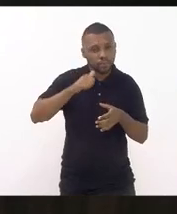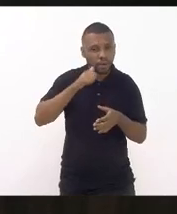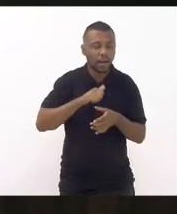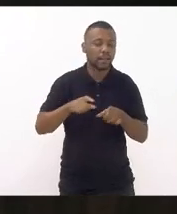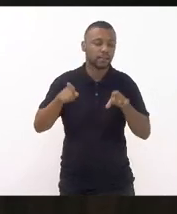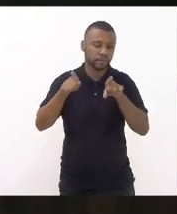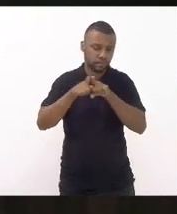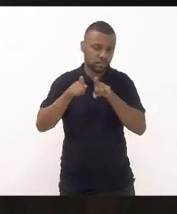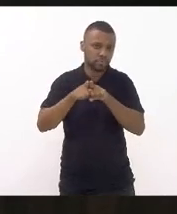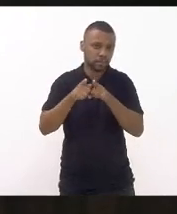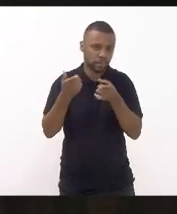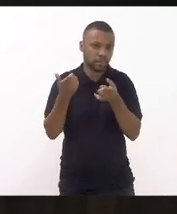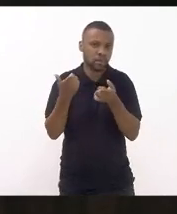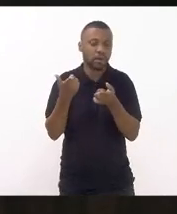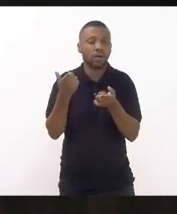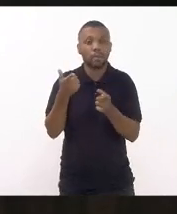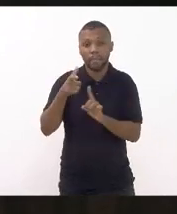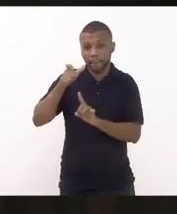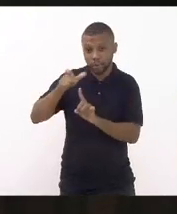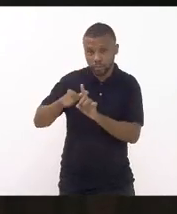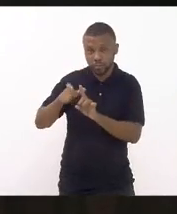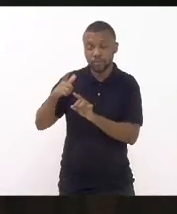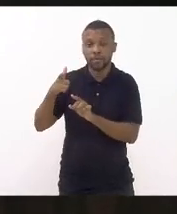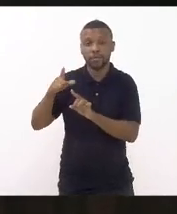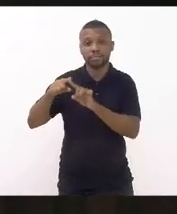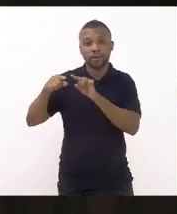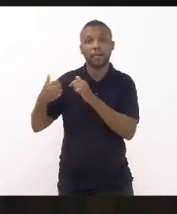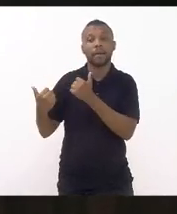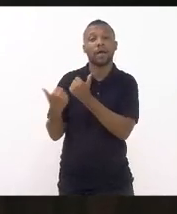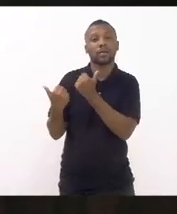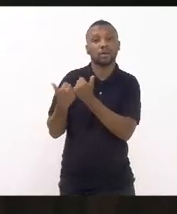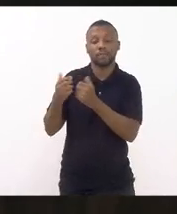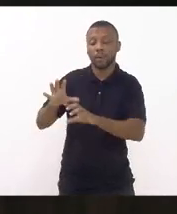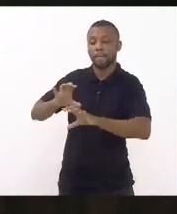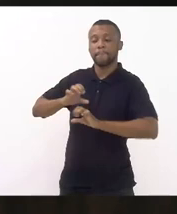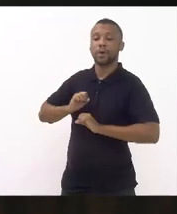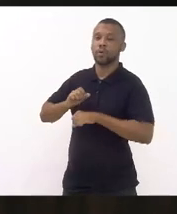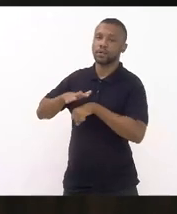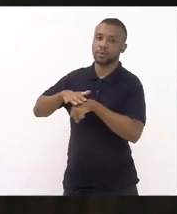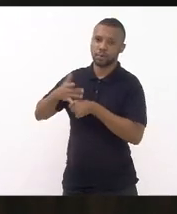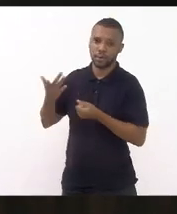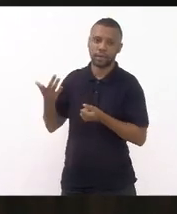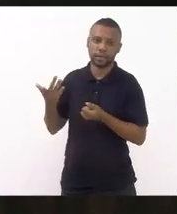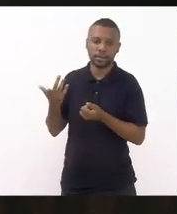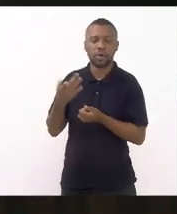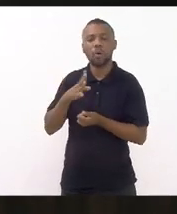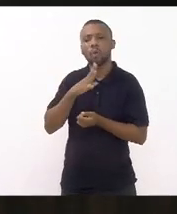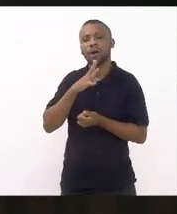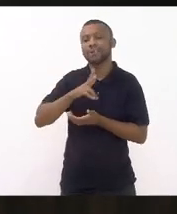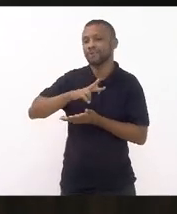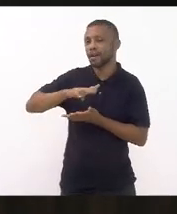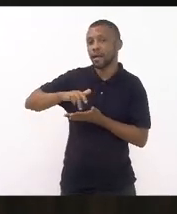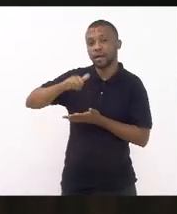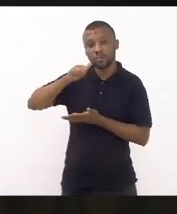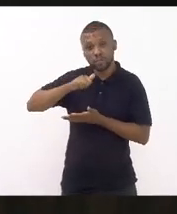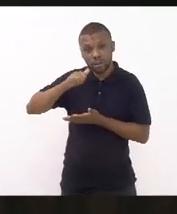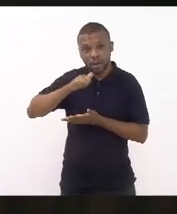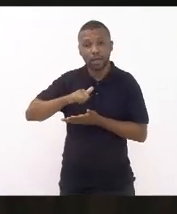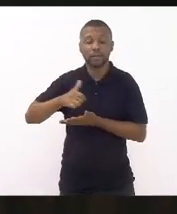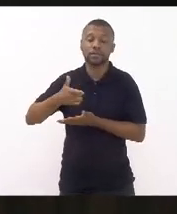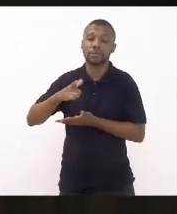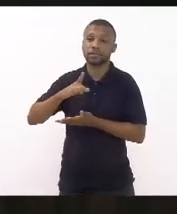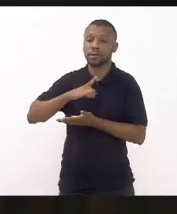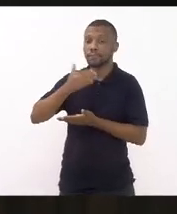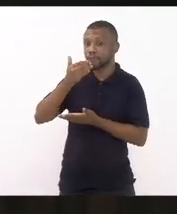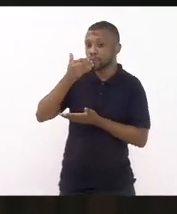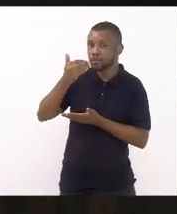inclusive uma pessoa que foi minha assessora, que foi acometida por essa enfermidade, eu conheço diversas mulheres, tinha me